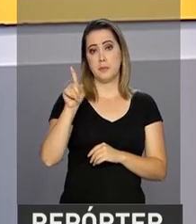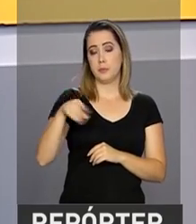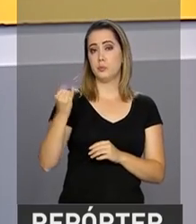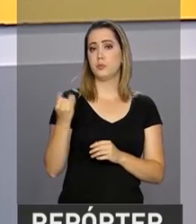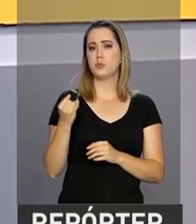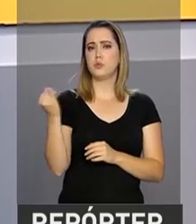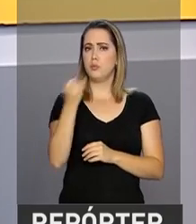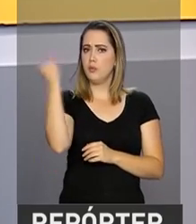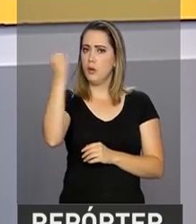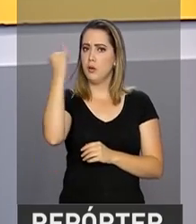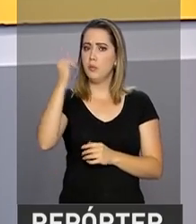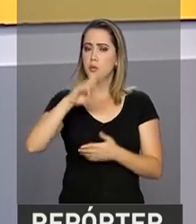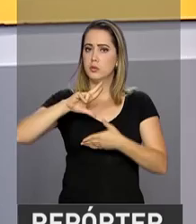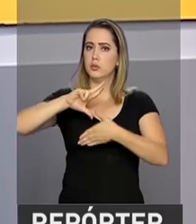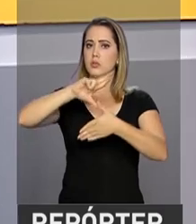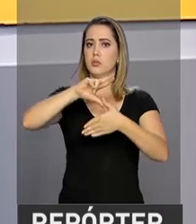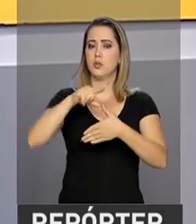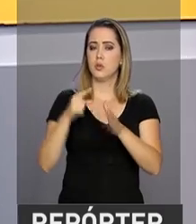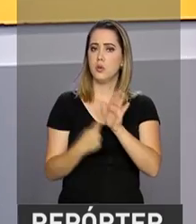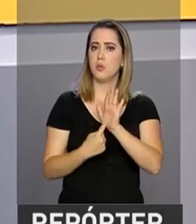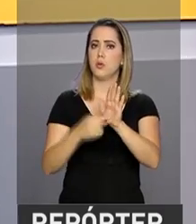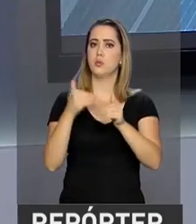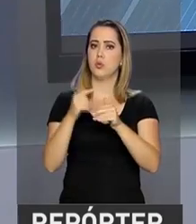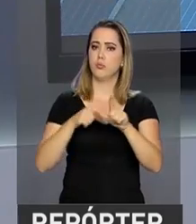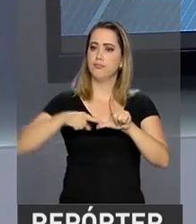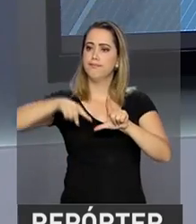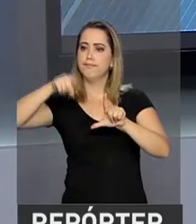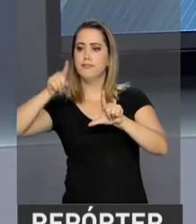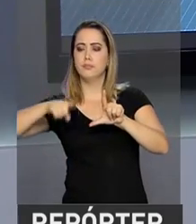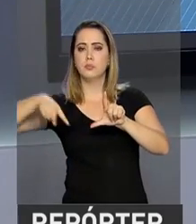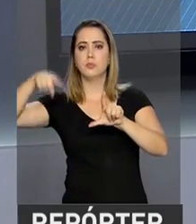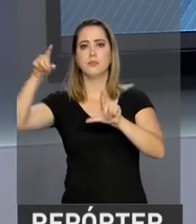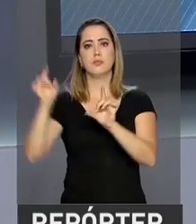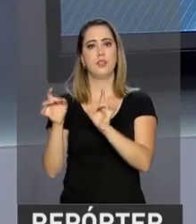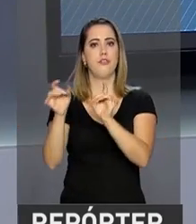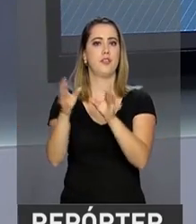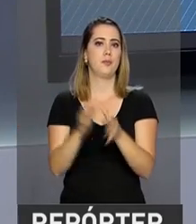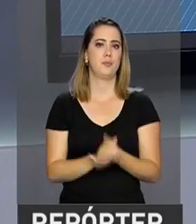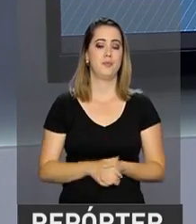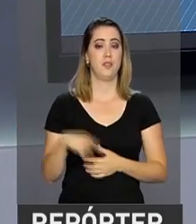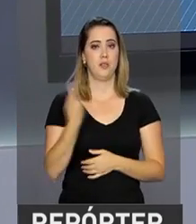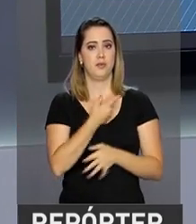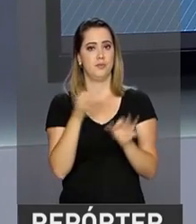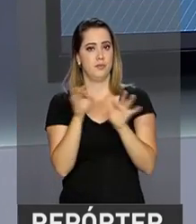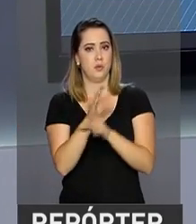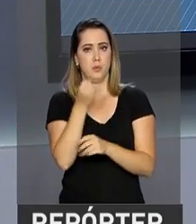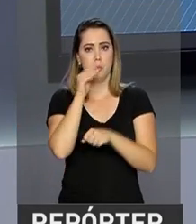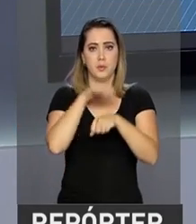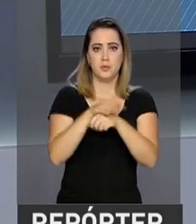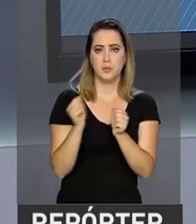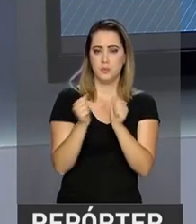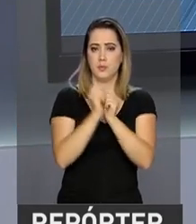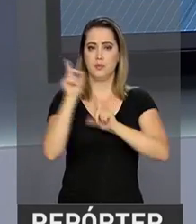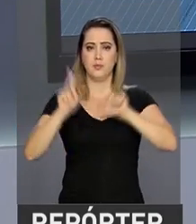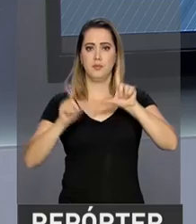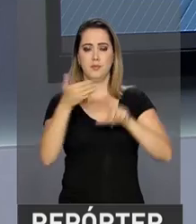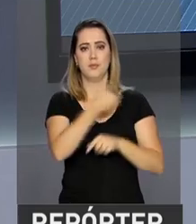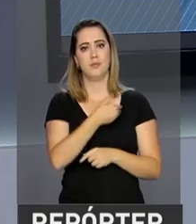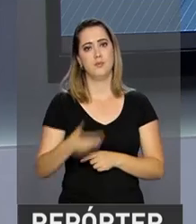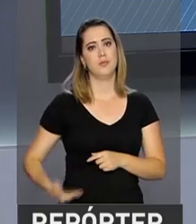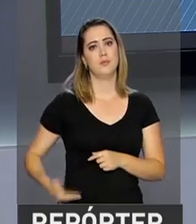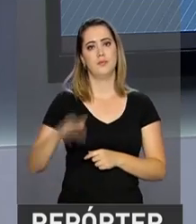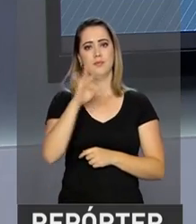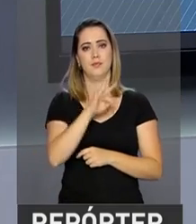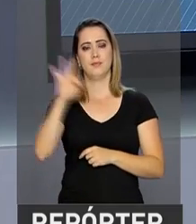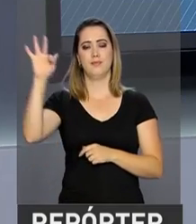indicador sobre o desempenho das acções negociadas nós ficamos por aqui uma boa noite pra você continue com a gente na nbr